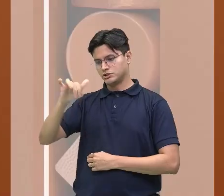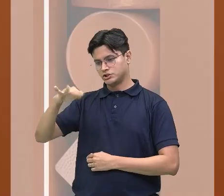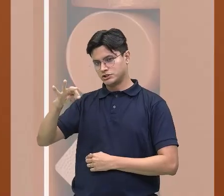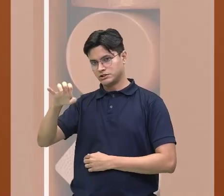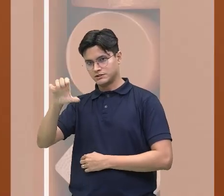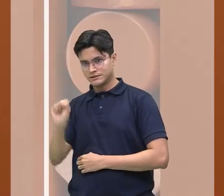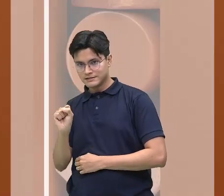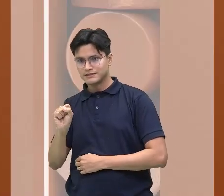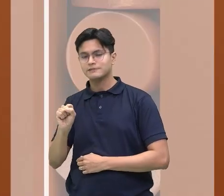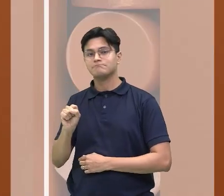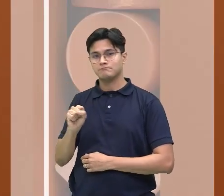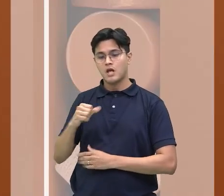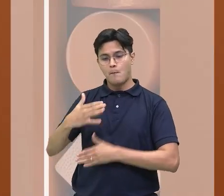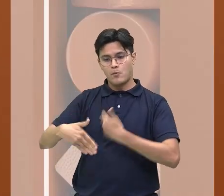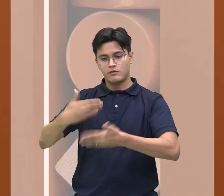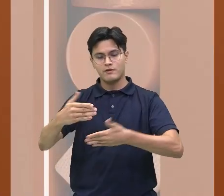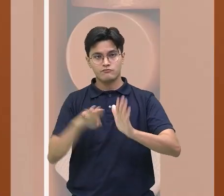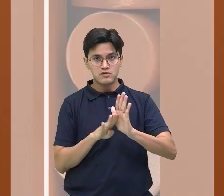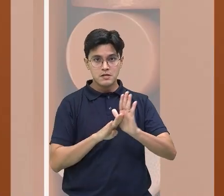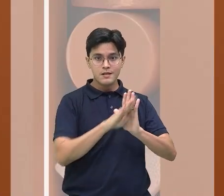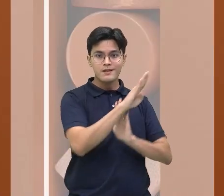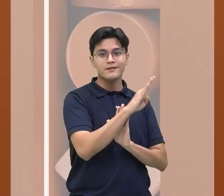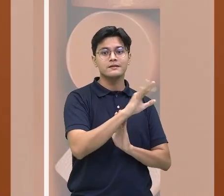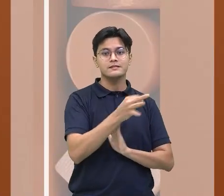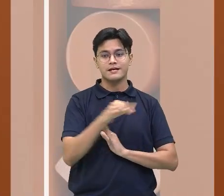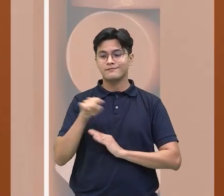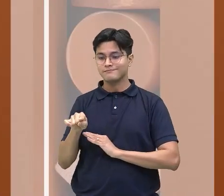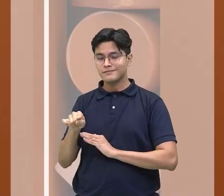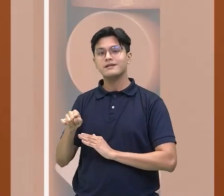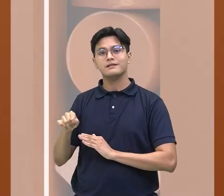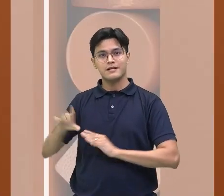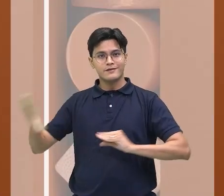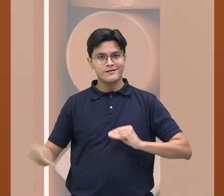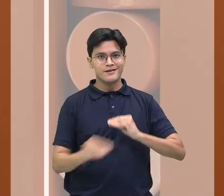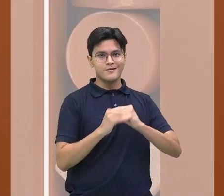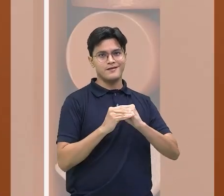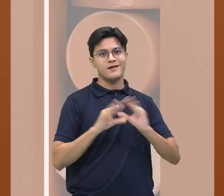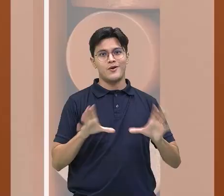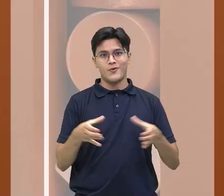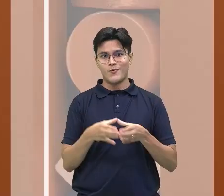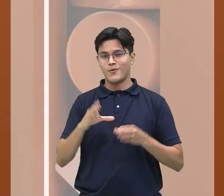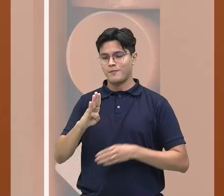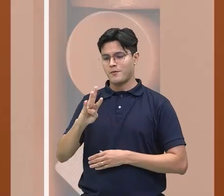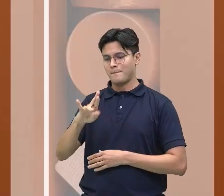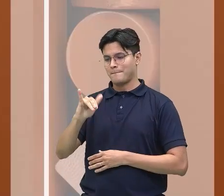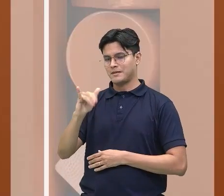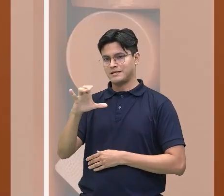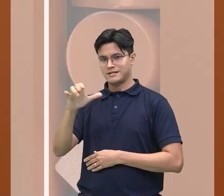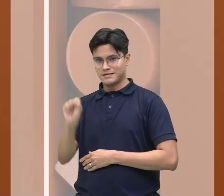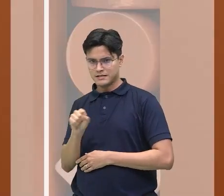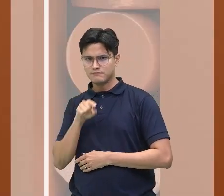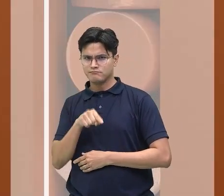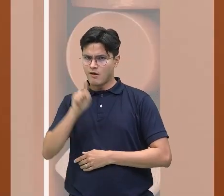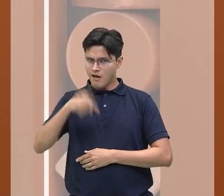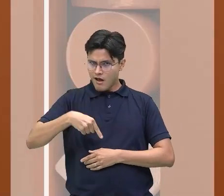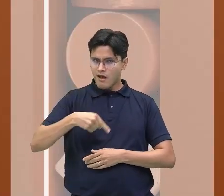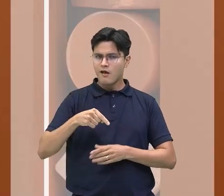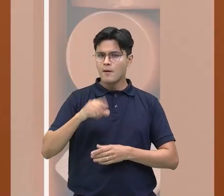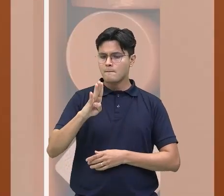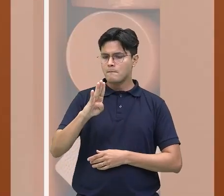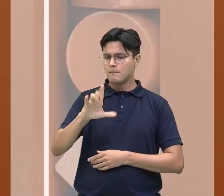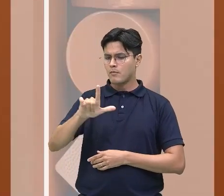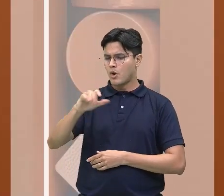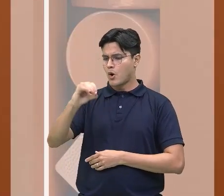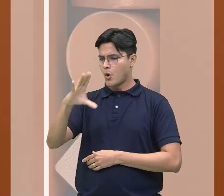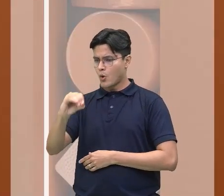bastante, né? E acabaram se integrando aí ao BRICS, que não é considerado um bloco econômico, mas acaba se juntando a